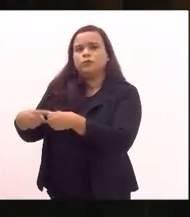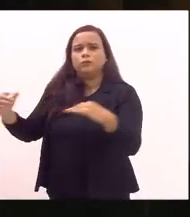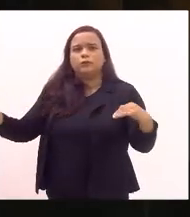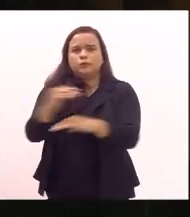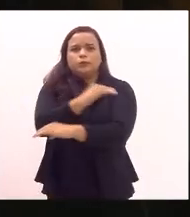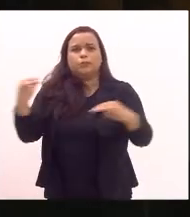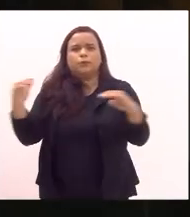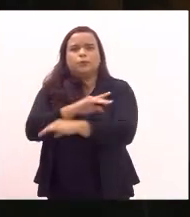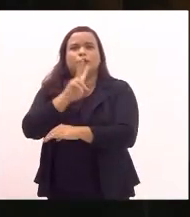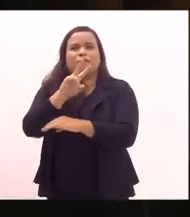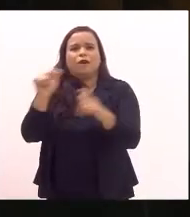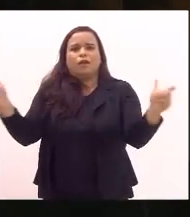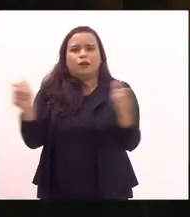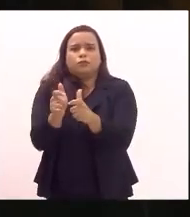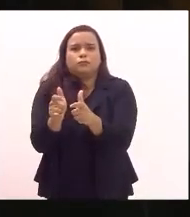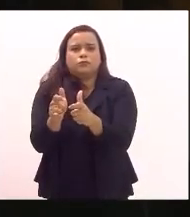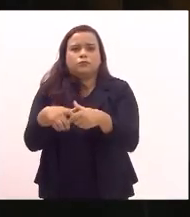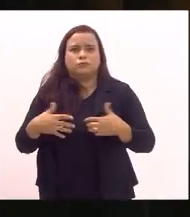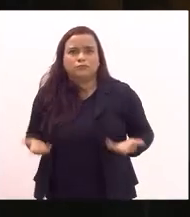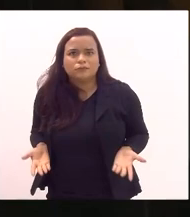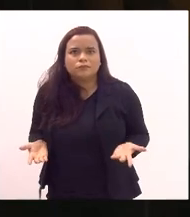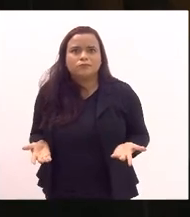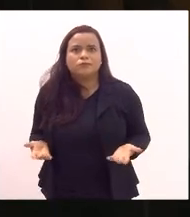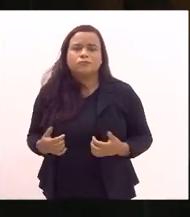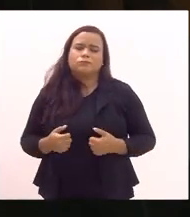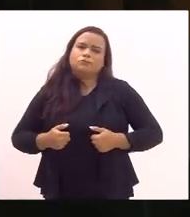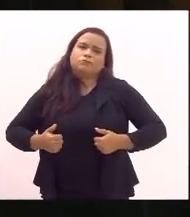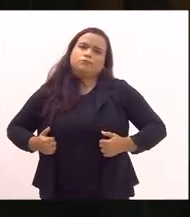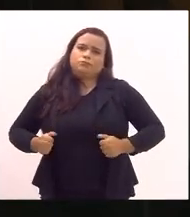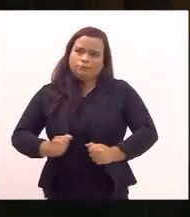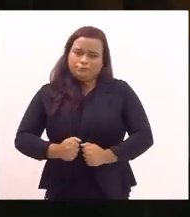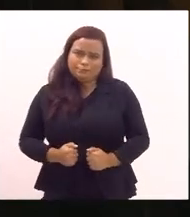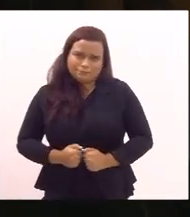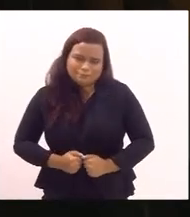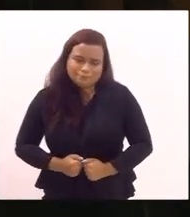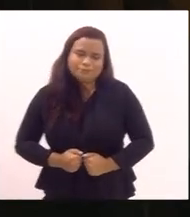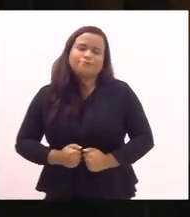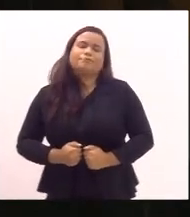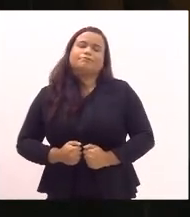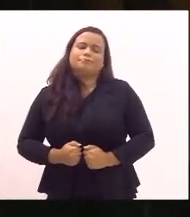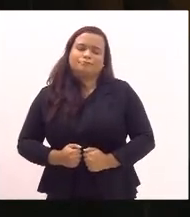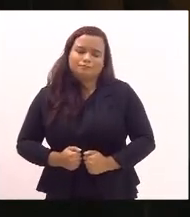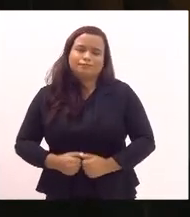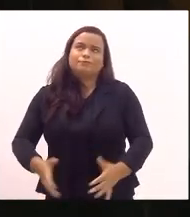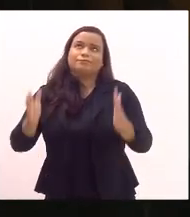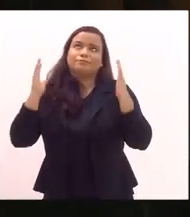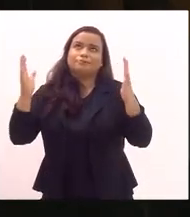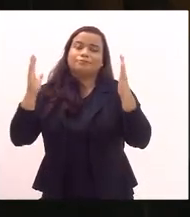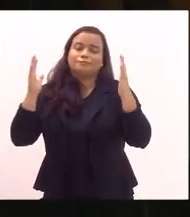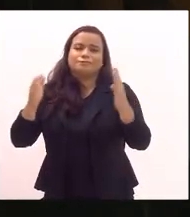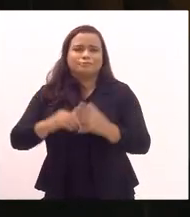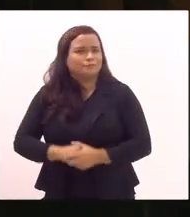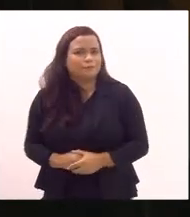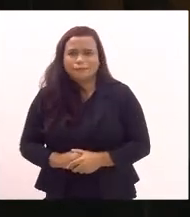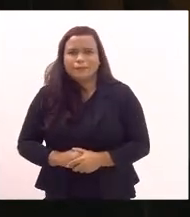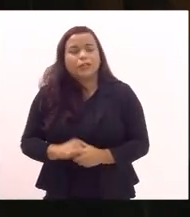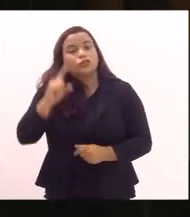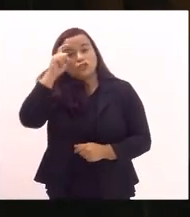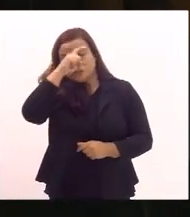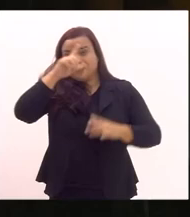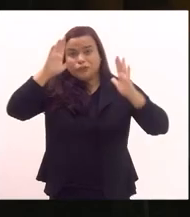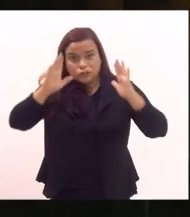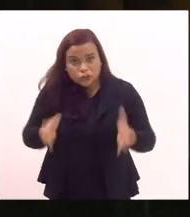ter a sua Frota reduzida a deputada Mônica pelo amor de Deus se já tá